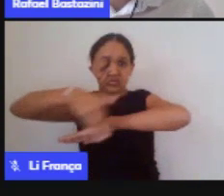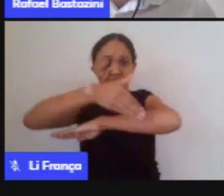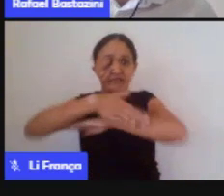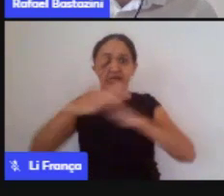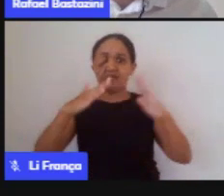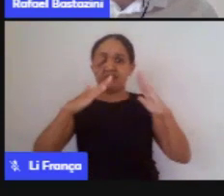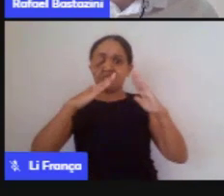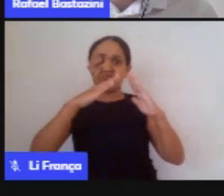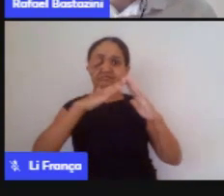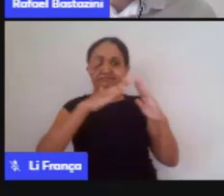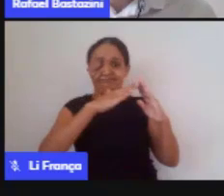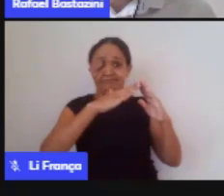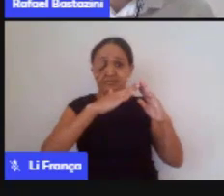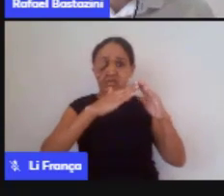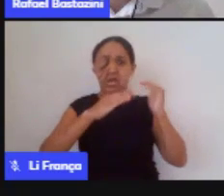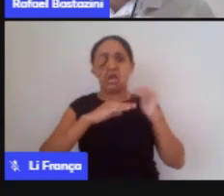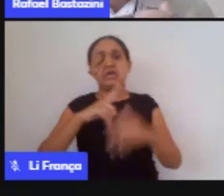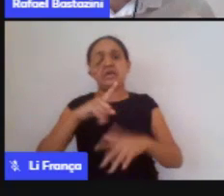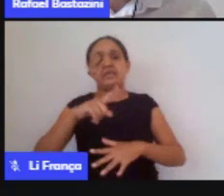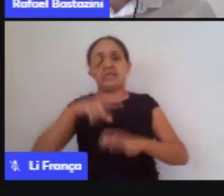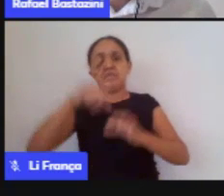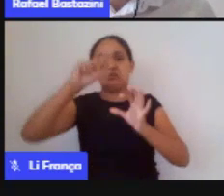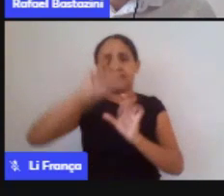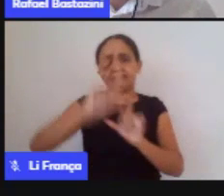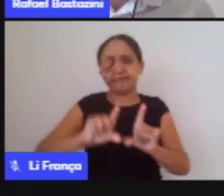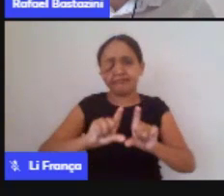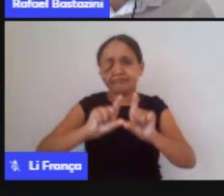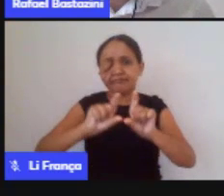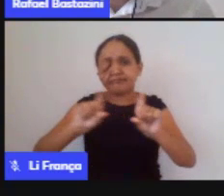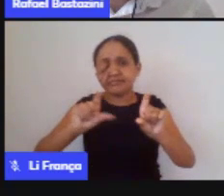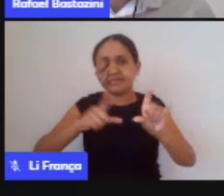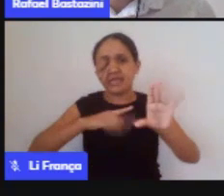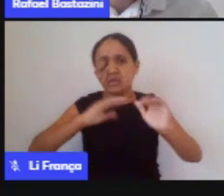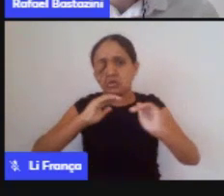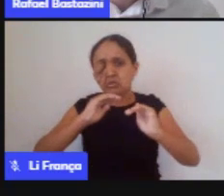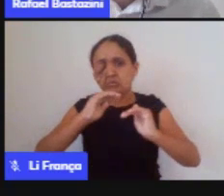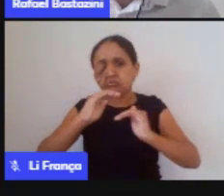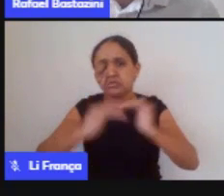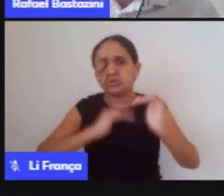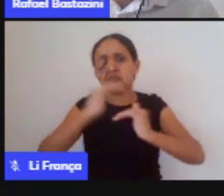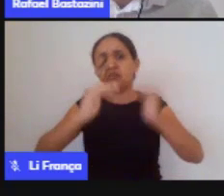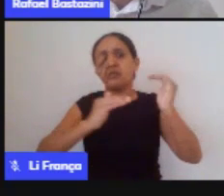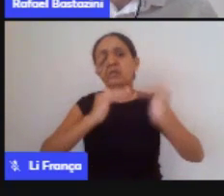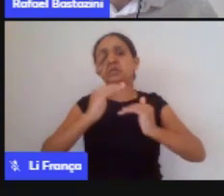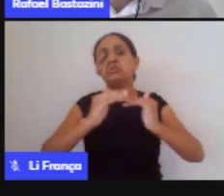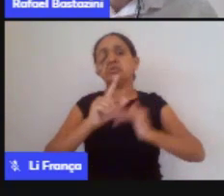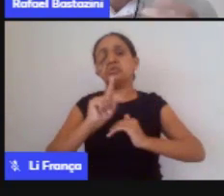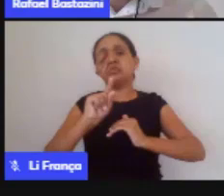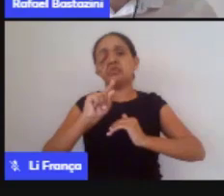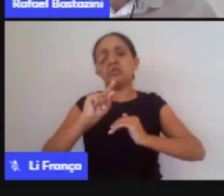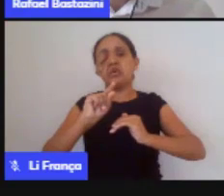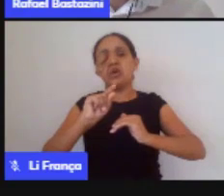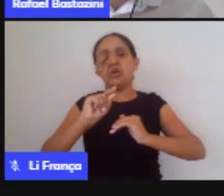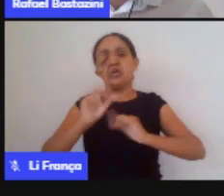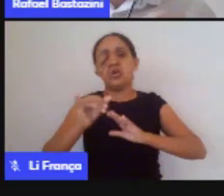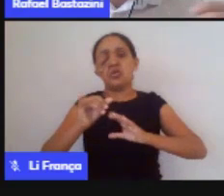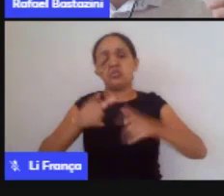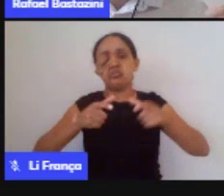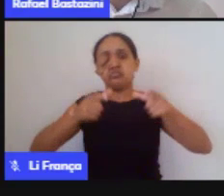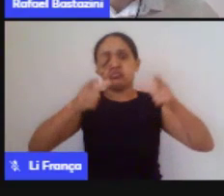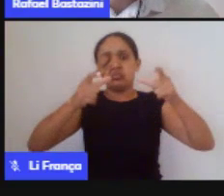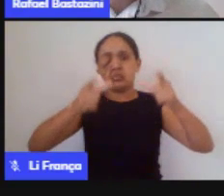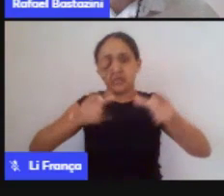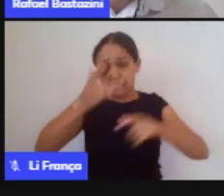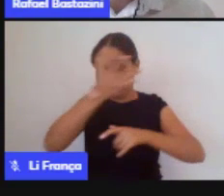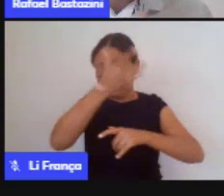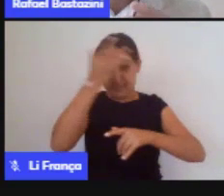acampando. Embaixo, ali menorzinho, a gente tem o desenvolvimento do centro de triagem do migrante.